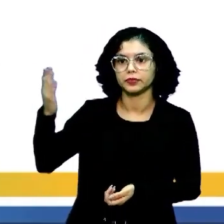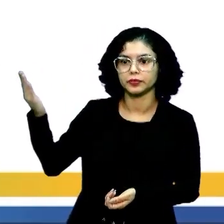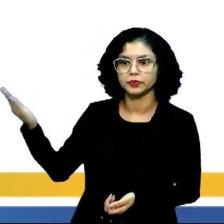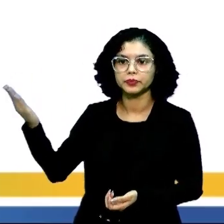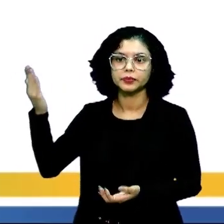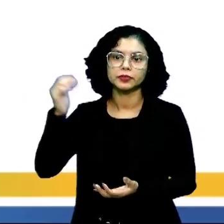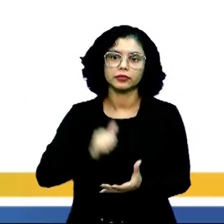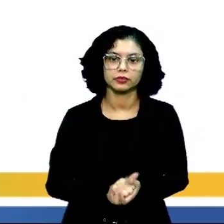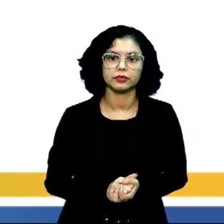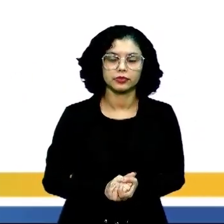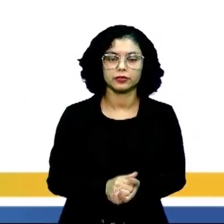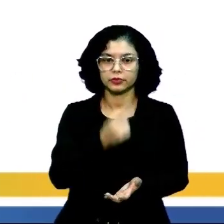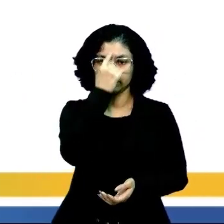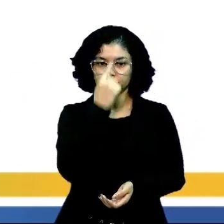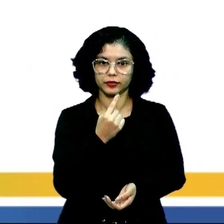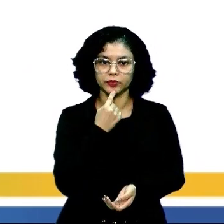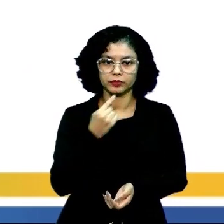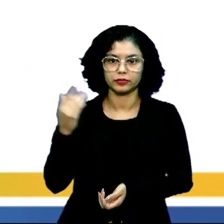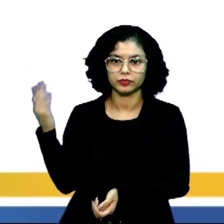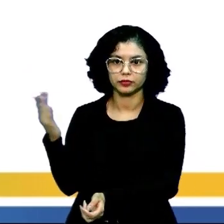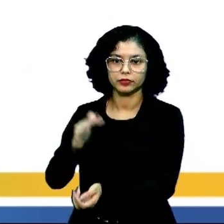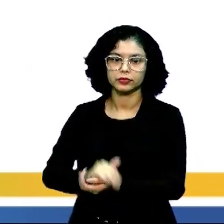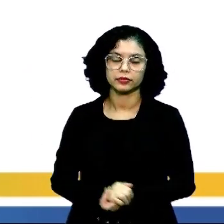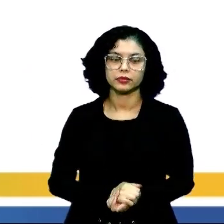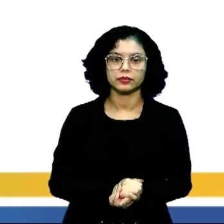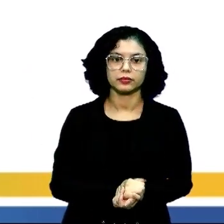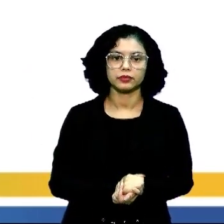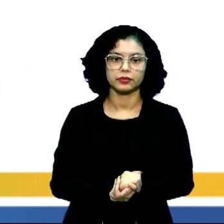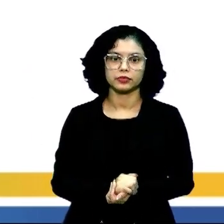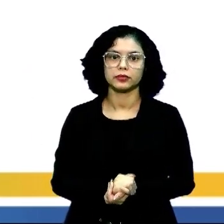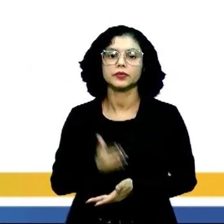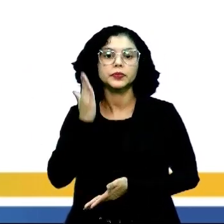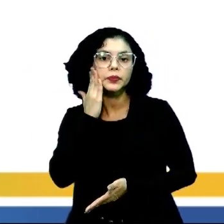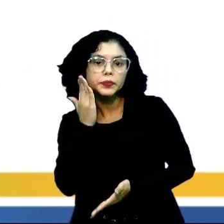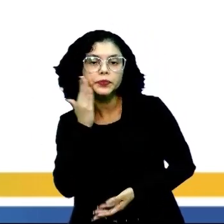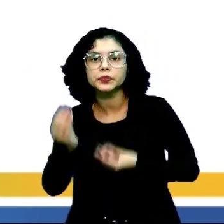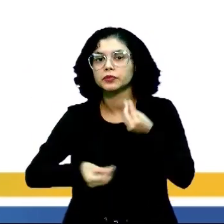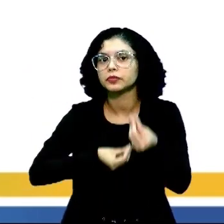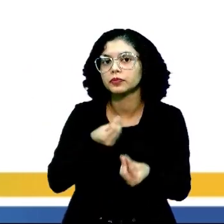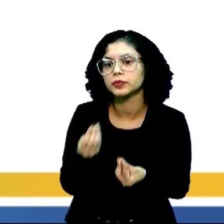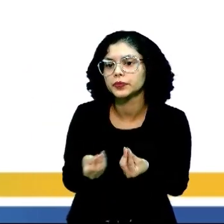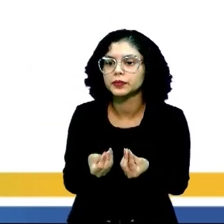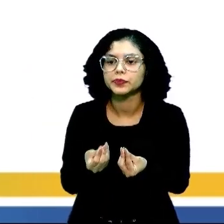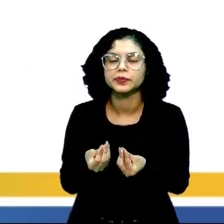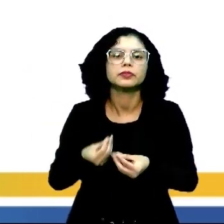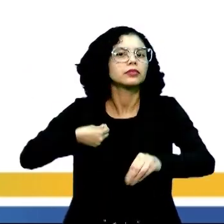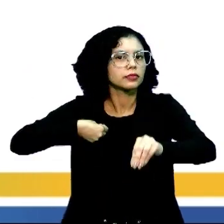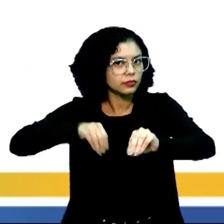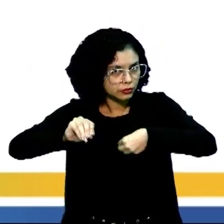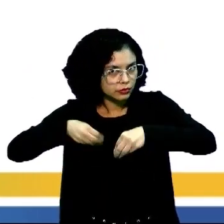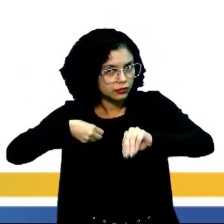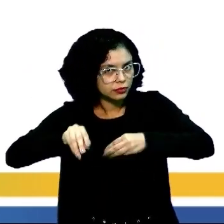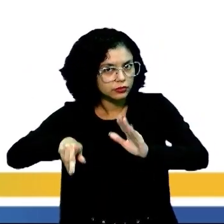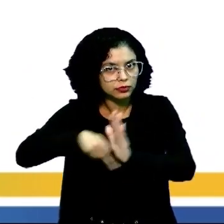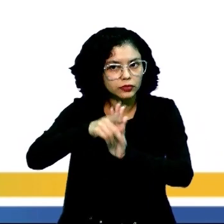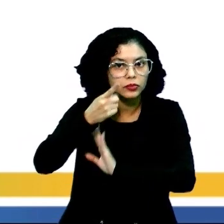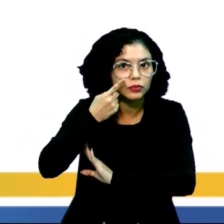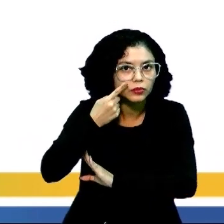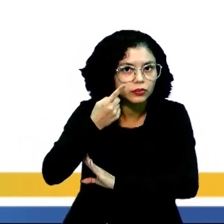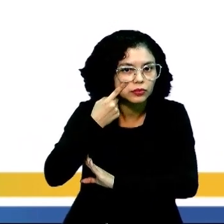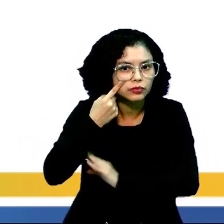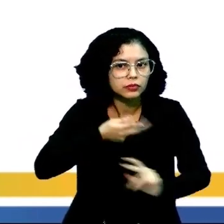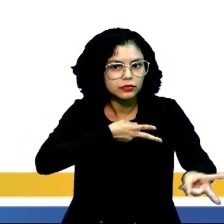uma vez. A imagem mostra isso, esse entendimento, essa flexibilidade no olhar